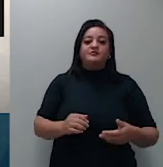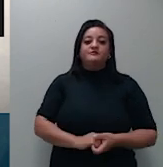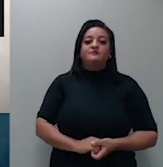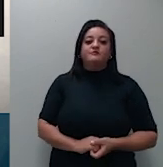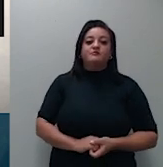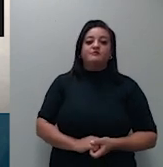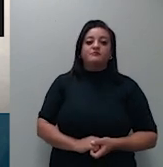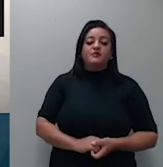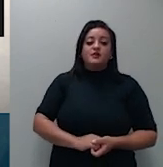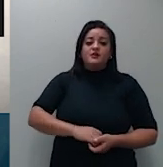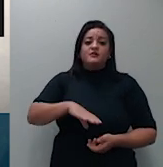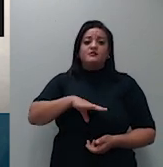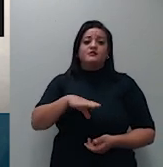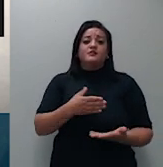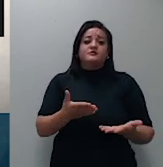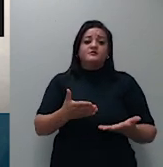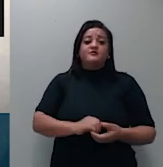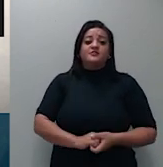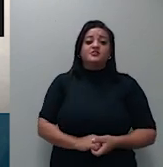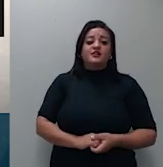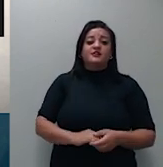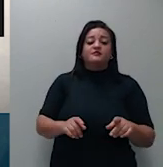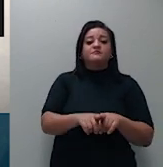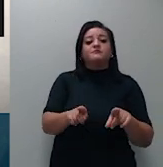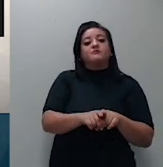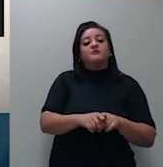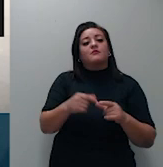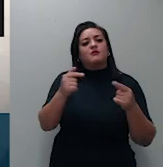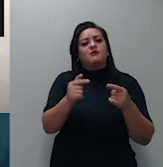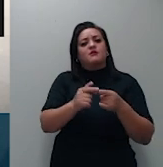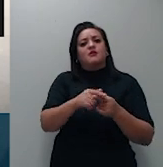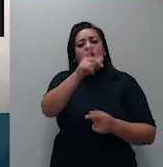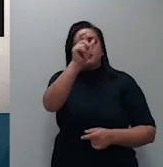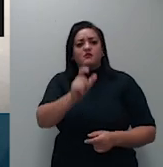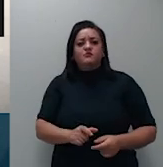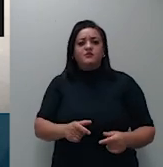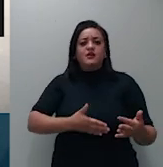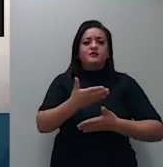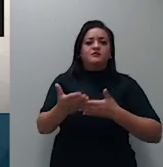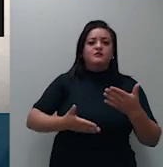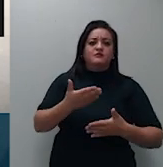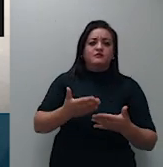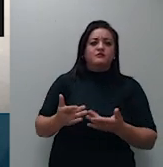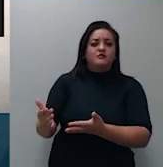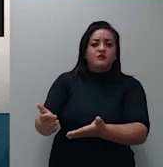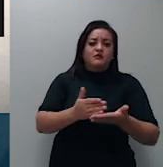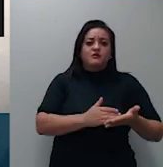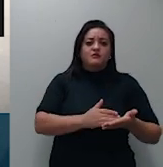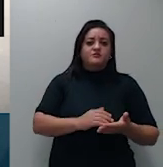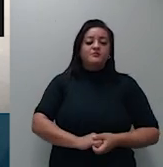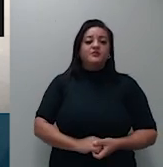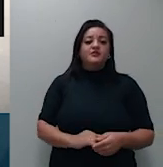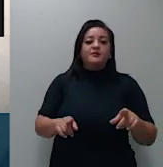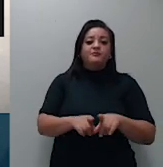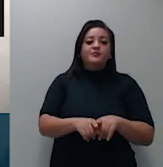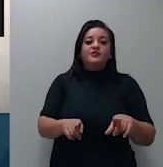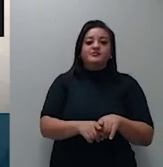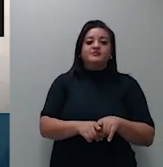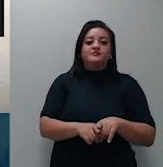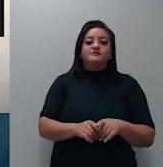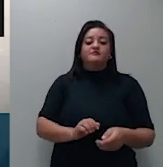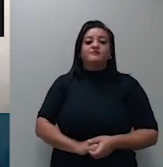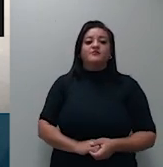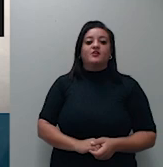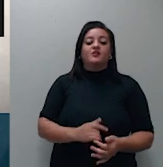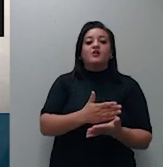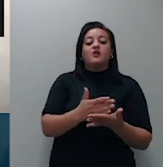estava em nome de CD e que essa suposta pessoa vem convite a todos aqueles que estavam cadastrados com seus amigos na